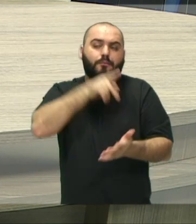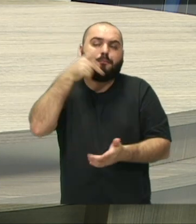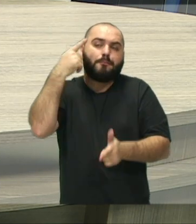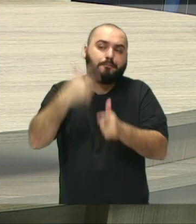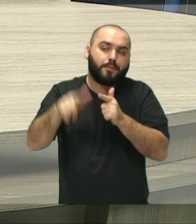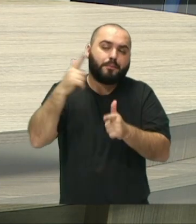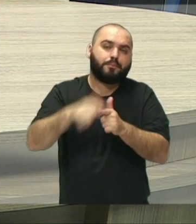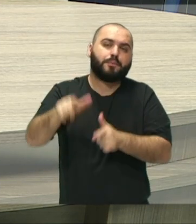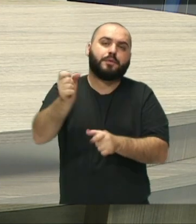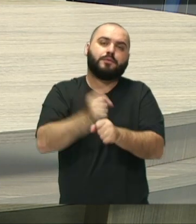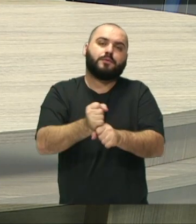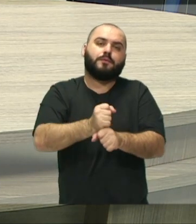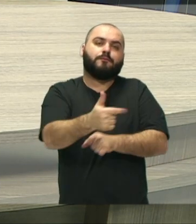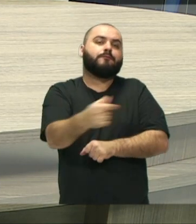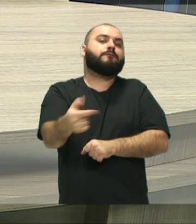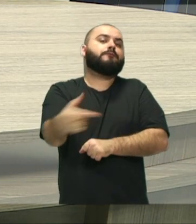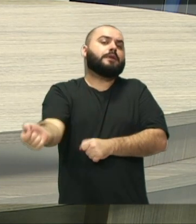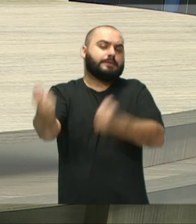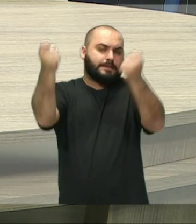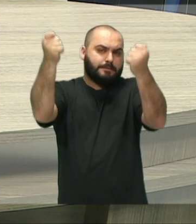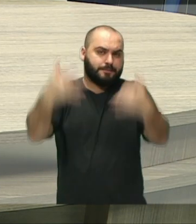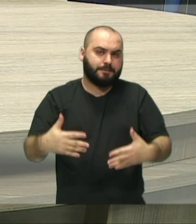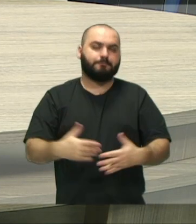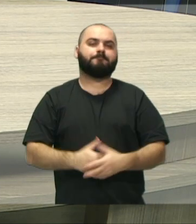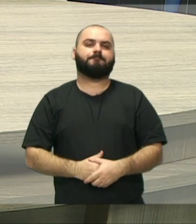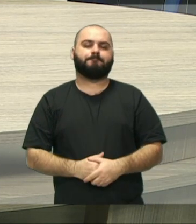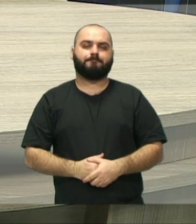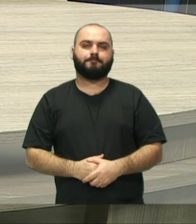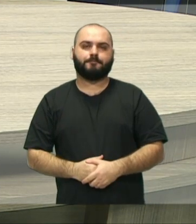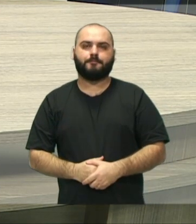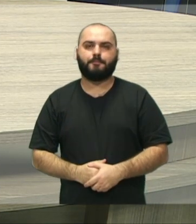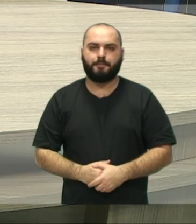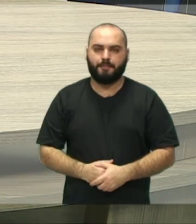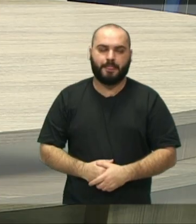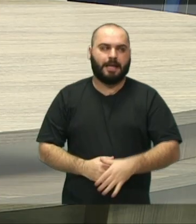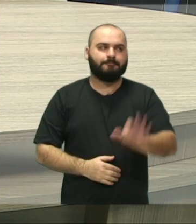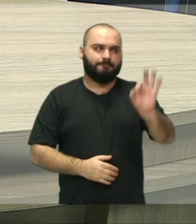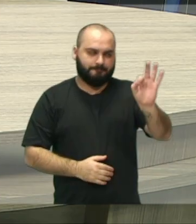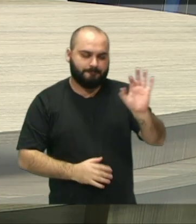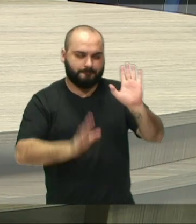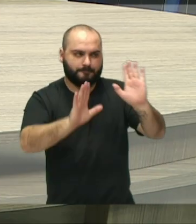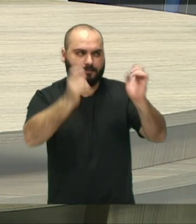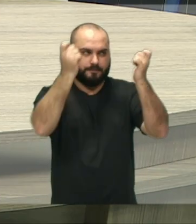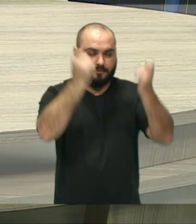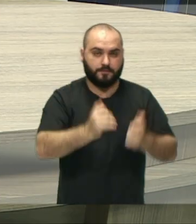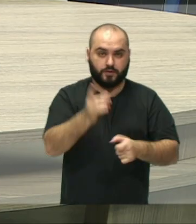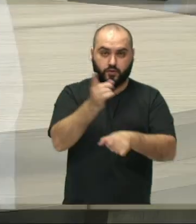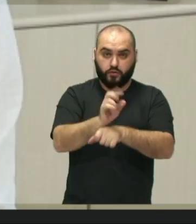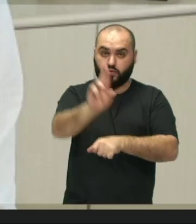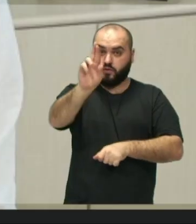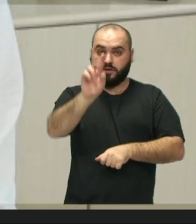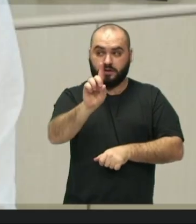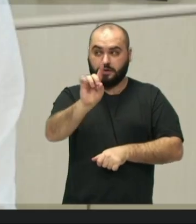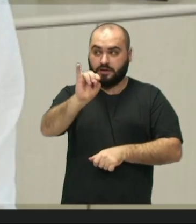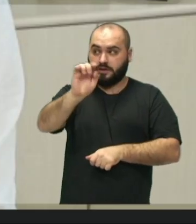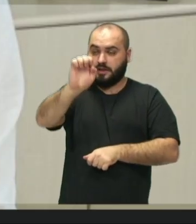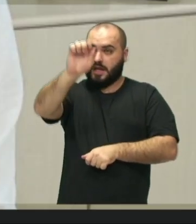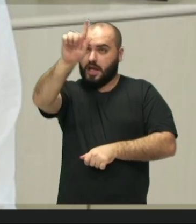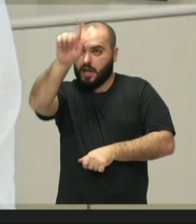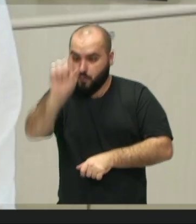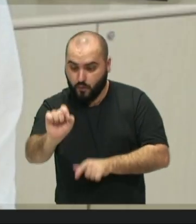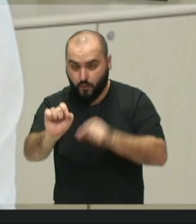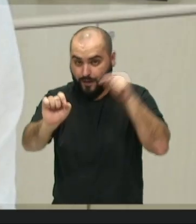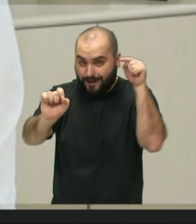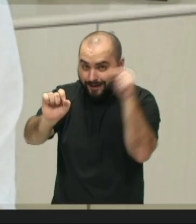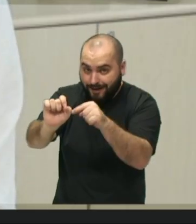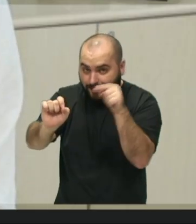que ocorreu em 2020? Elis, o antecessor meu nessa cadeira, o Dr. Diego Silva, ele, tão